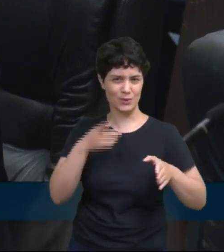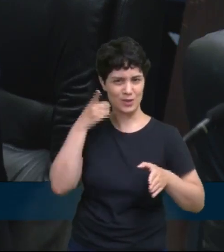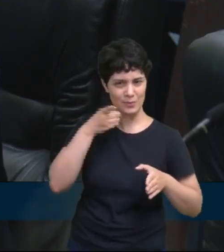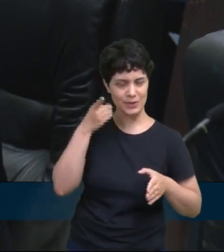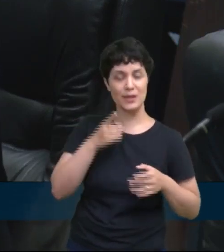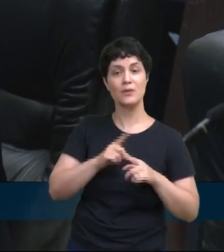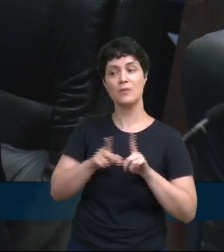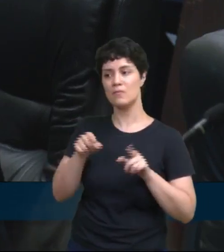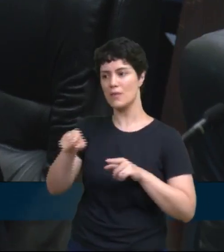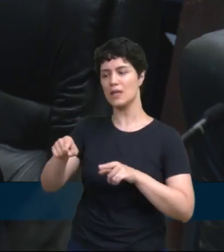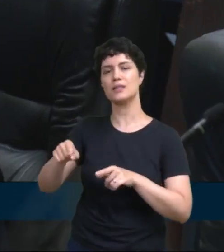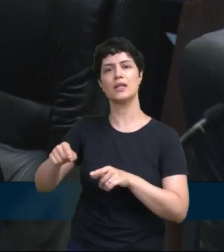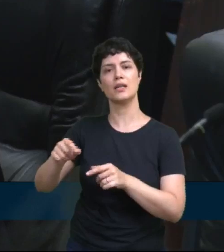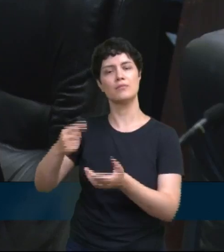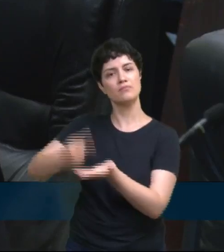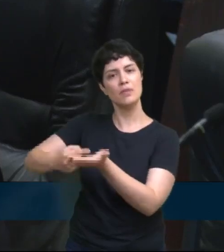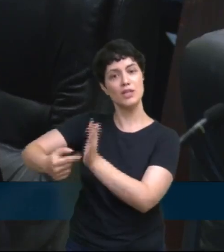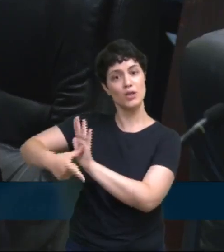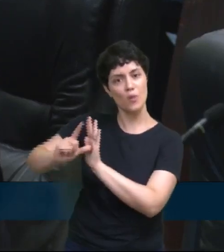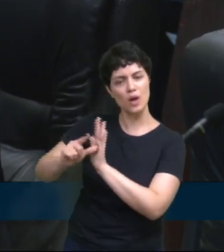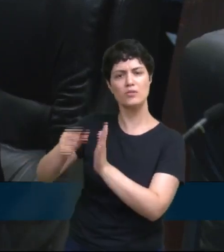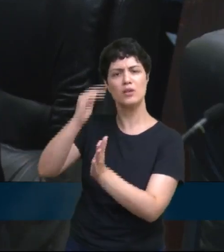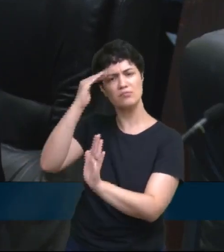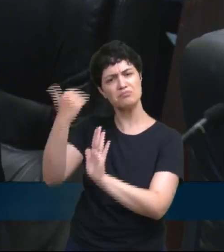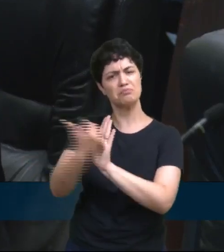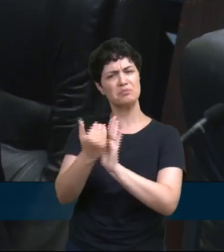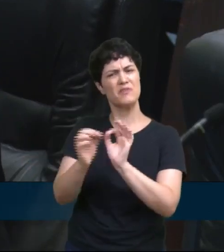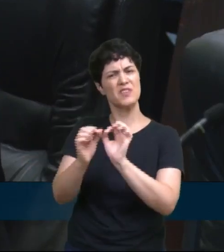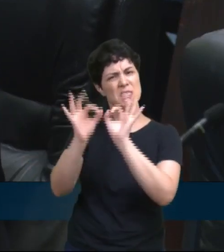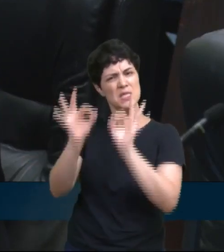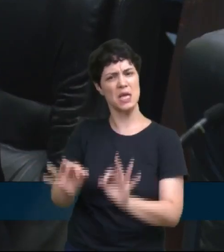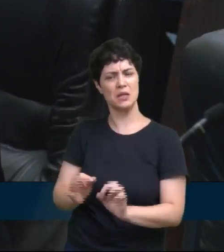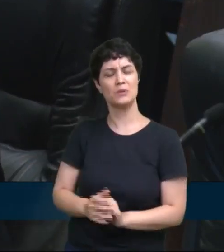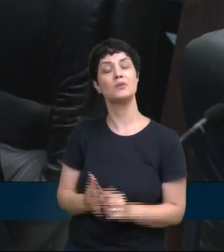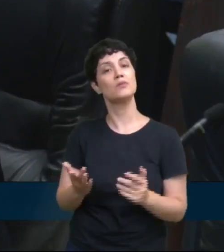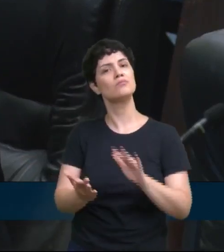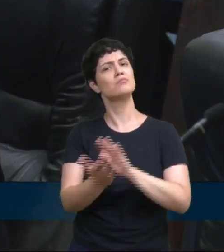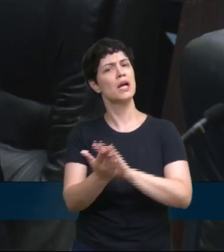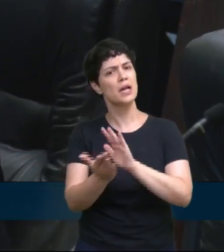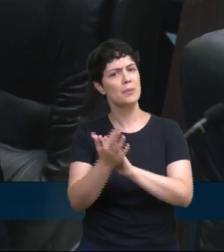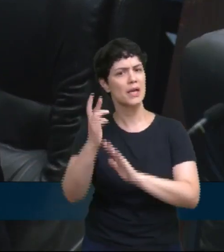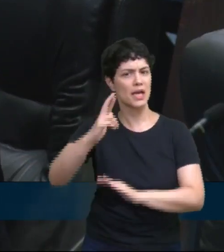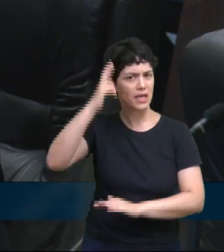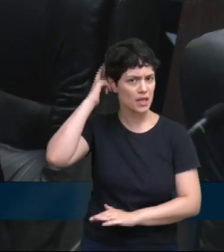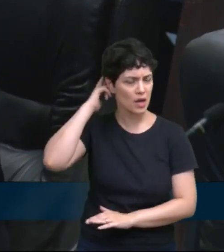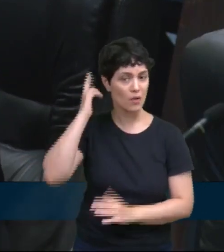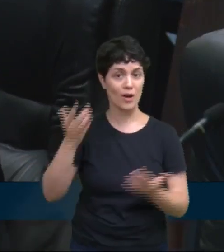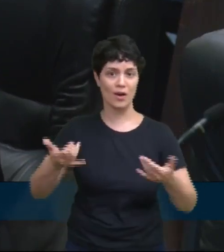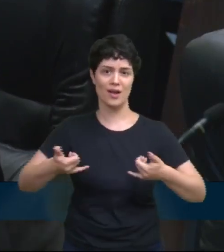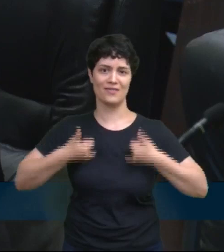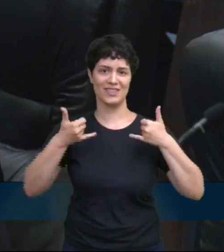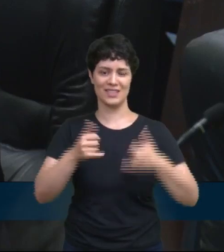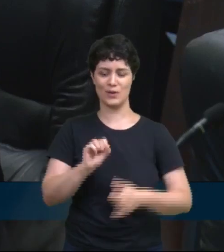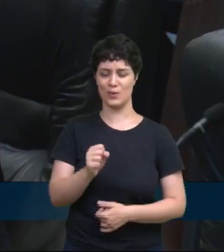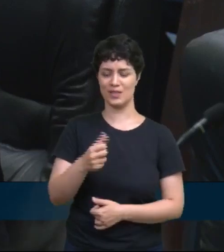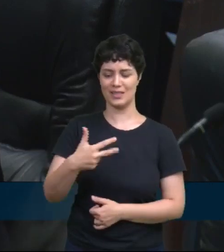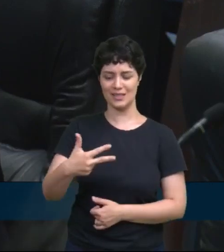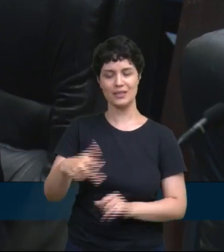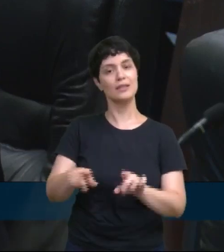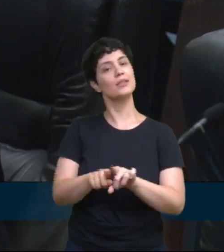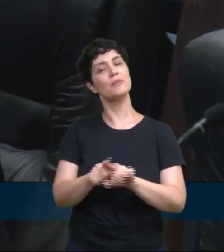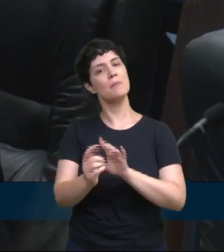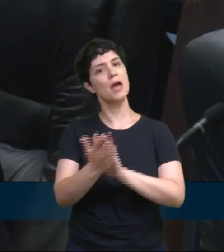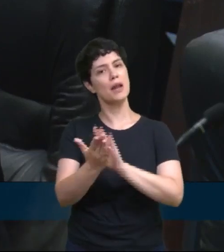está fazendo agora 83 anos, e te parabenizar também pelo teu trabalho e por esta homenagem que você faz ao seu